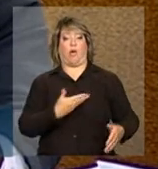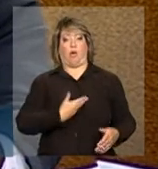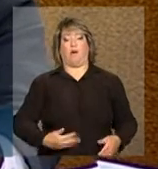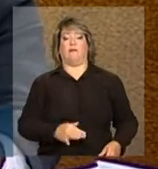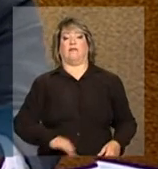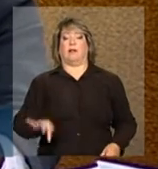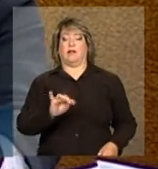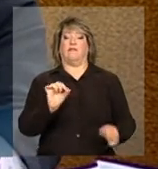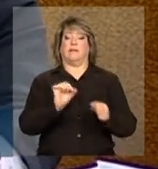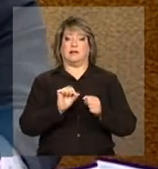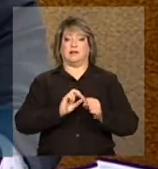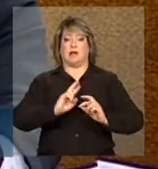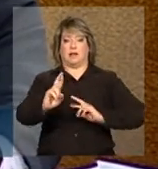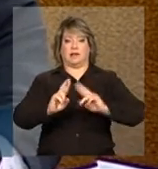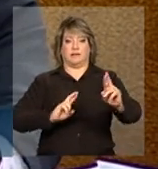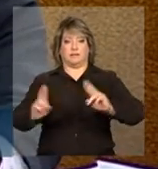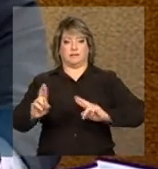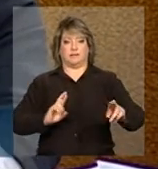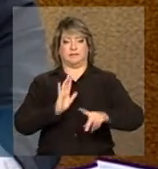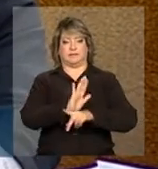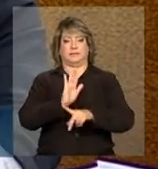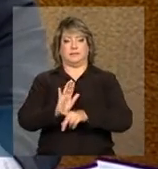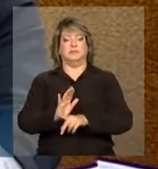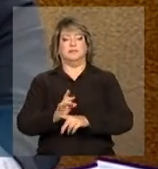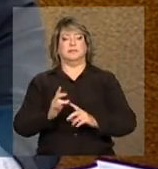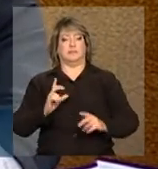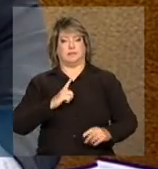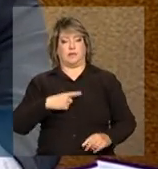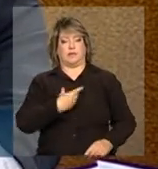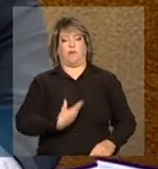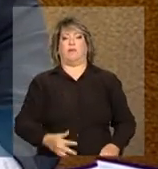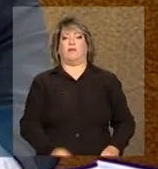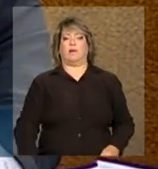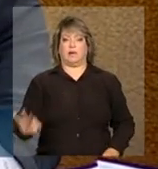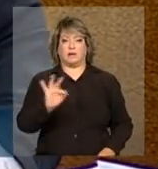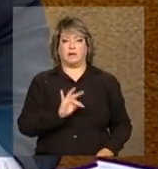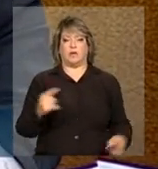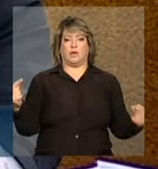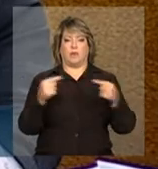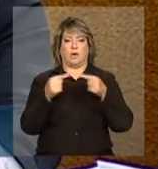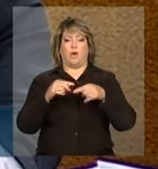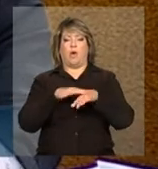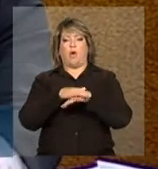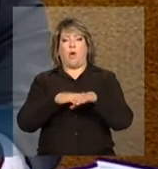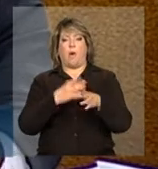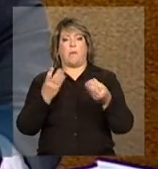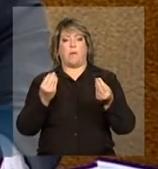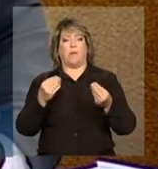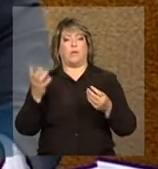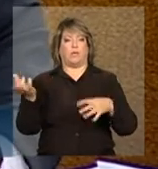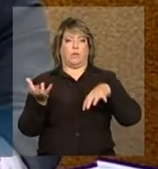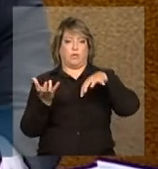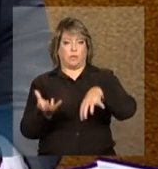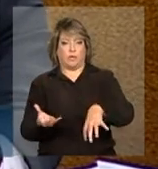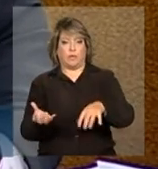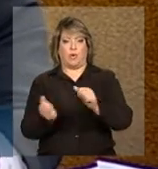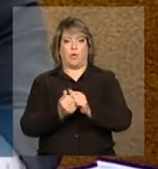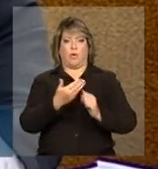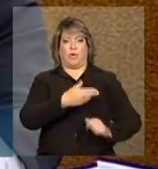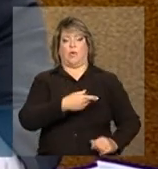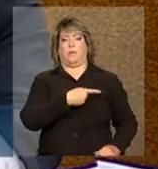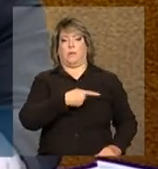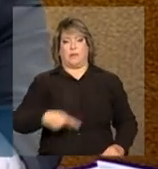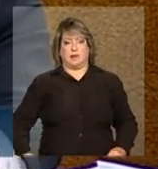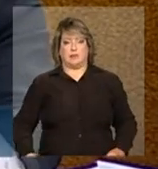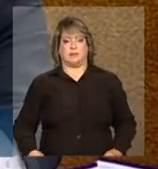federal tem mantido um diálogo bastante intenso com o Congresso Nacional para aprovação de um conjunto de medidas, para